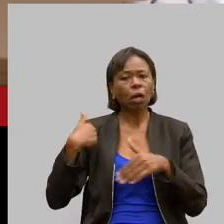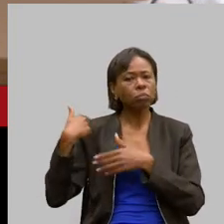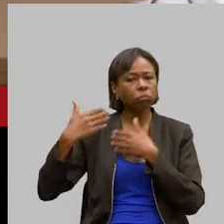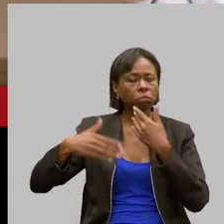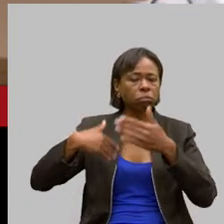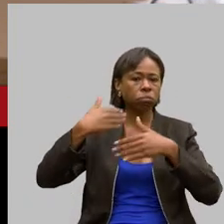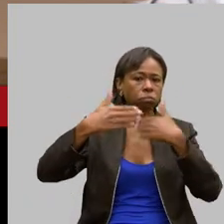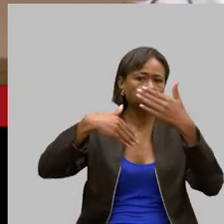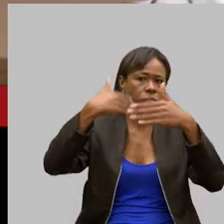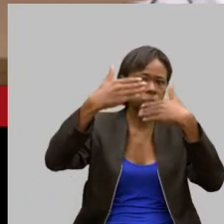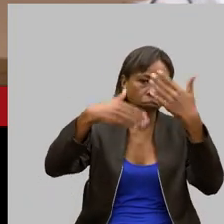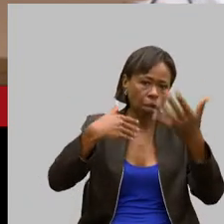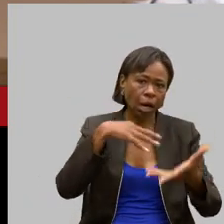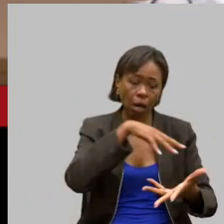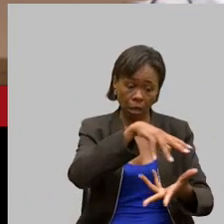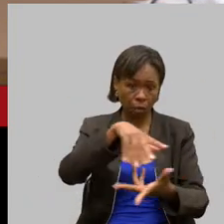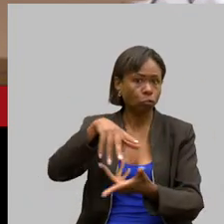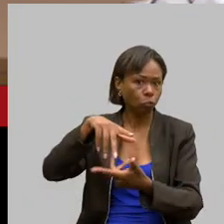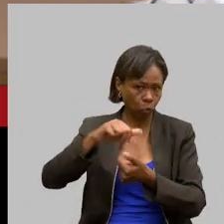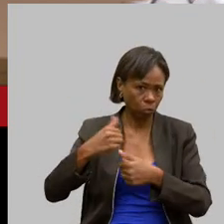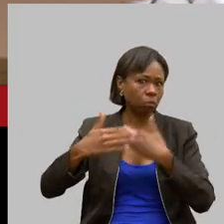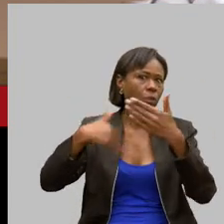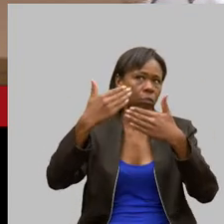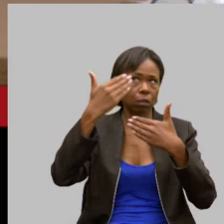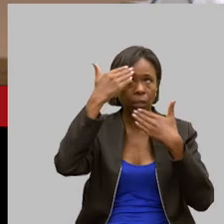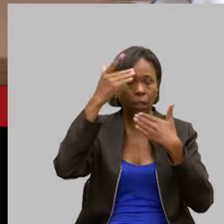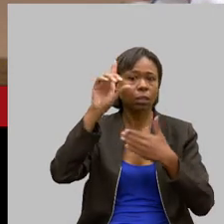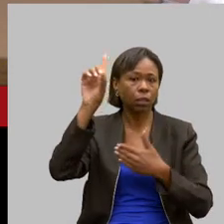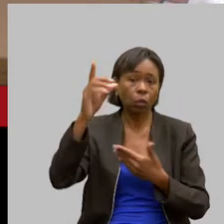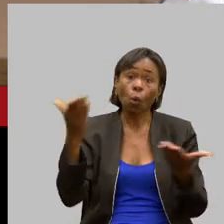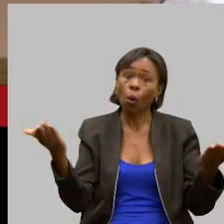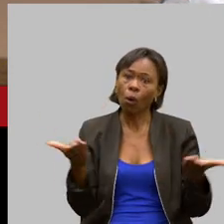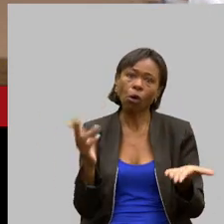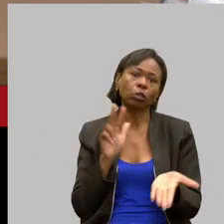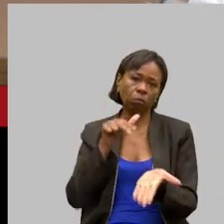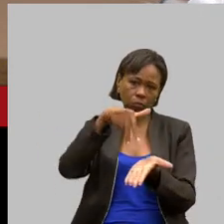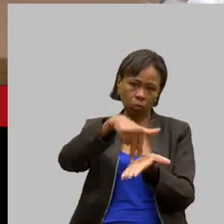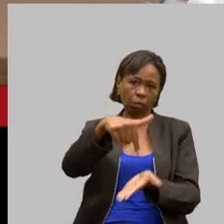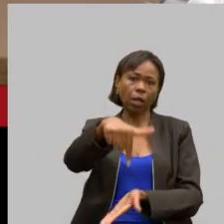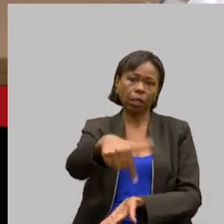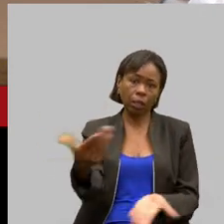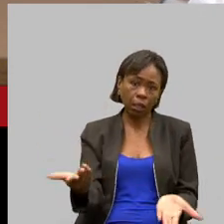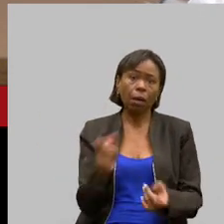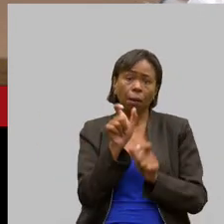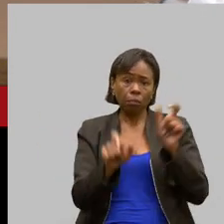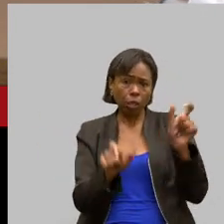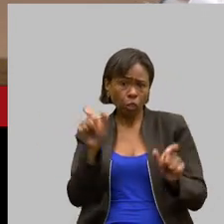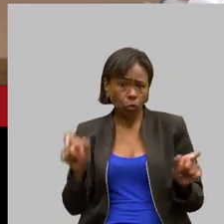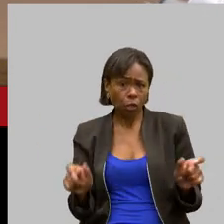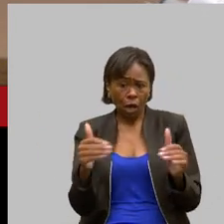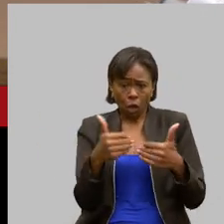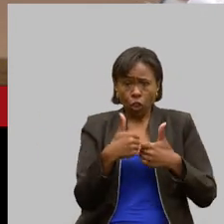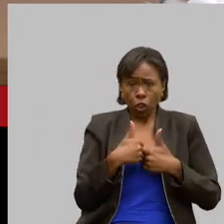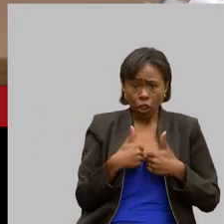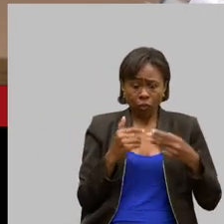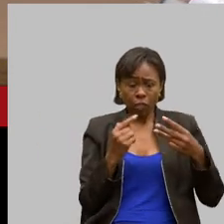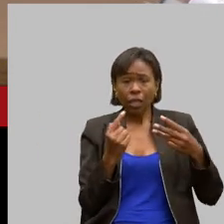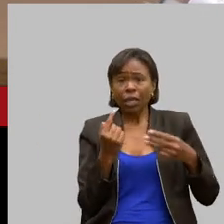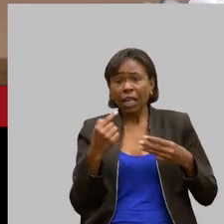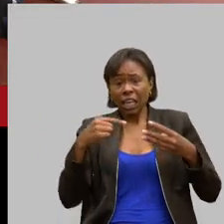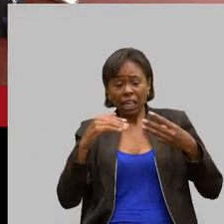humanidade tem evoluído Hoje nós estamos aqui pessoas altistas nível um nível dois nível